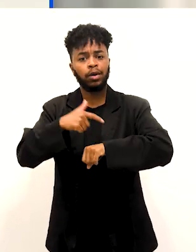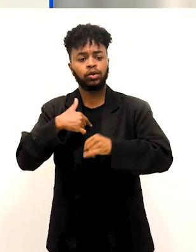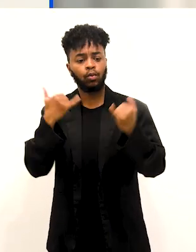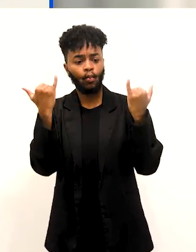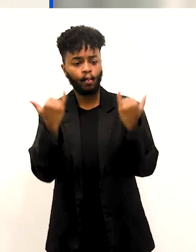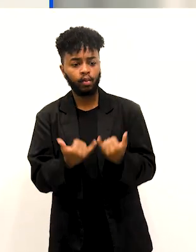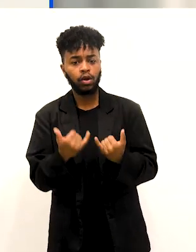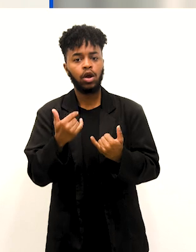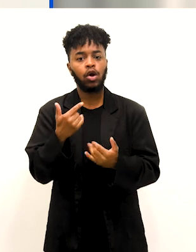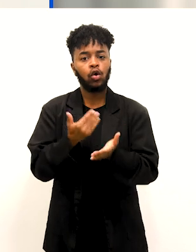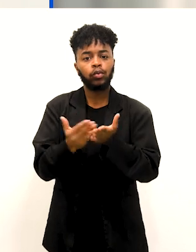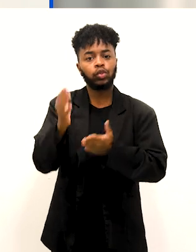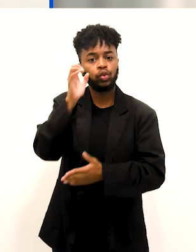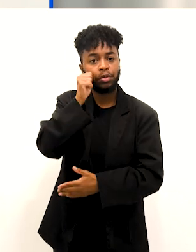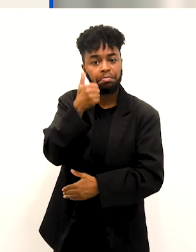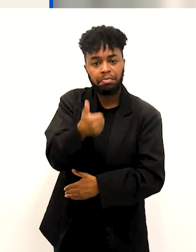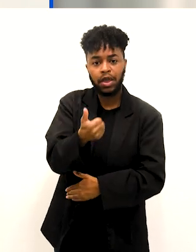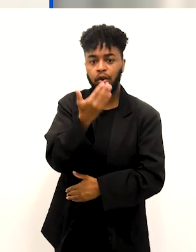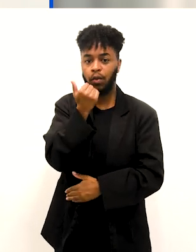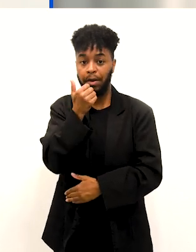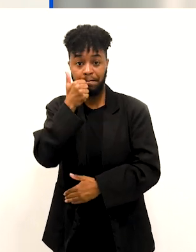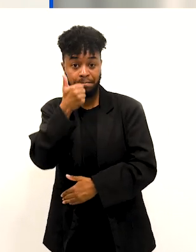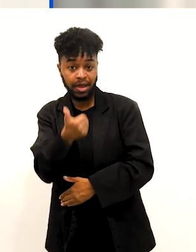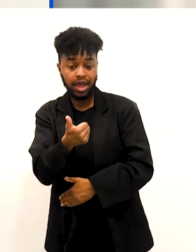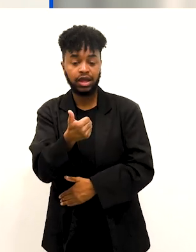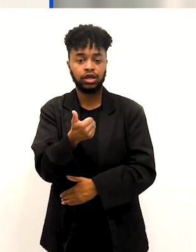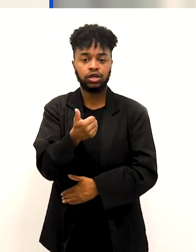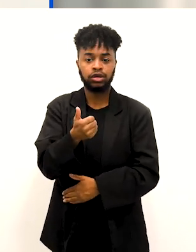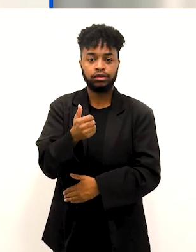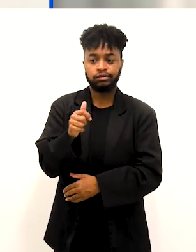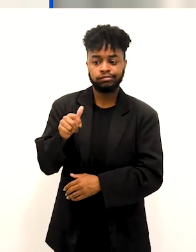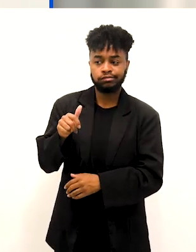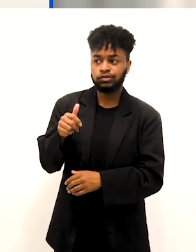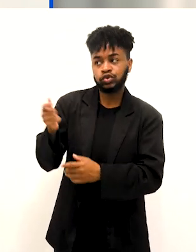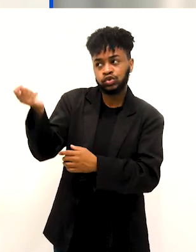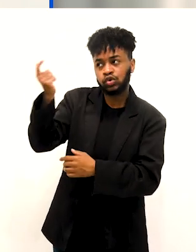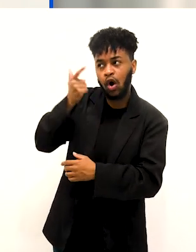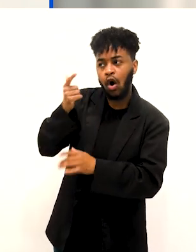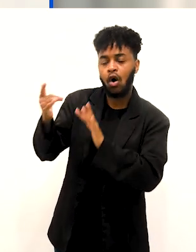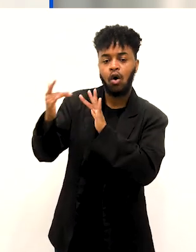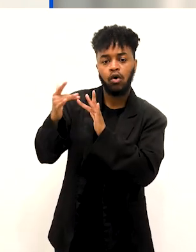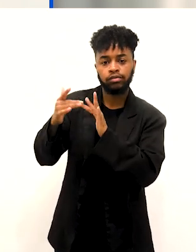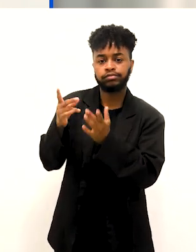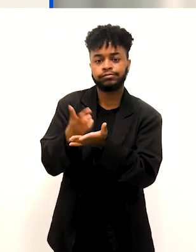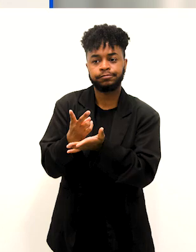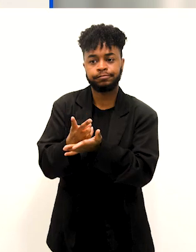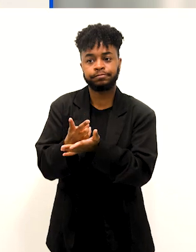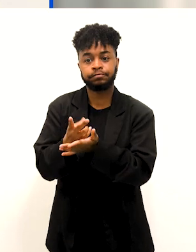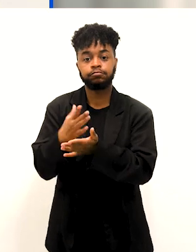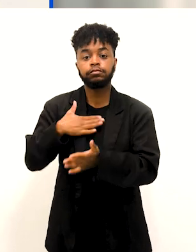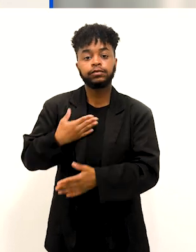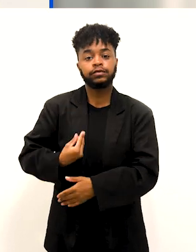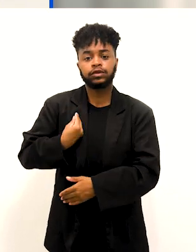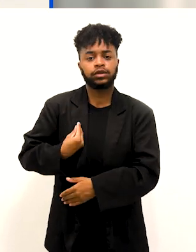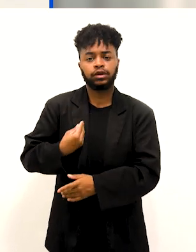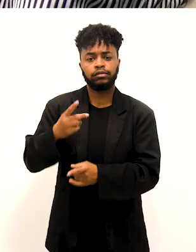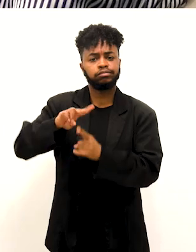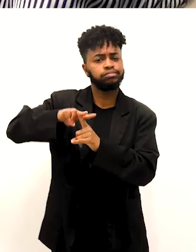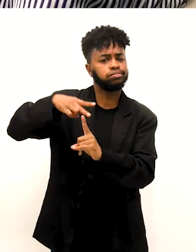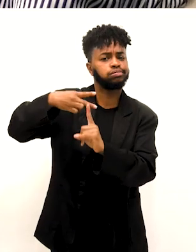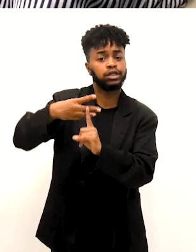baixei o peso, que eu comecei a dormir bem, comer bem, tomar sol com regularidade, a minha qualidade de vida